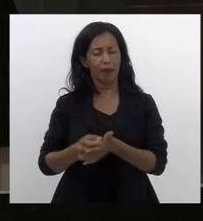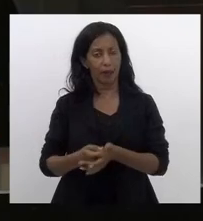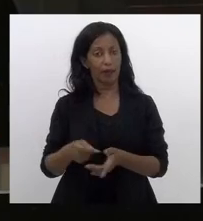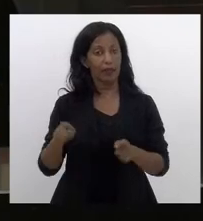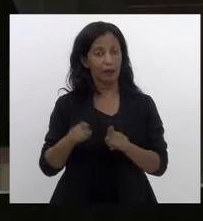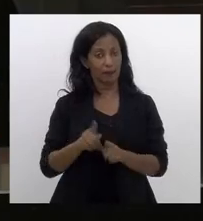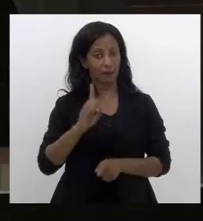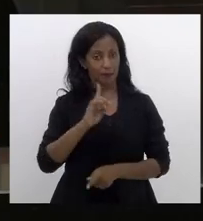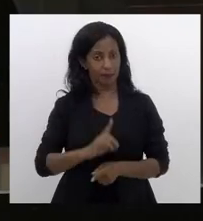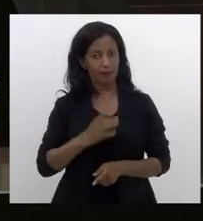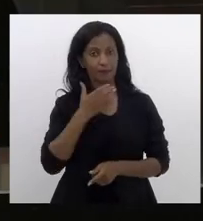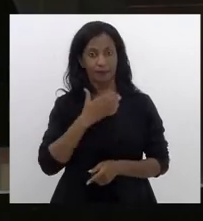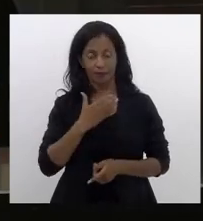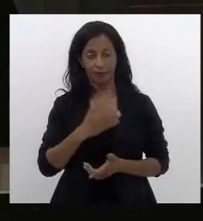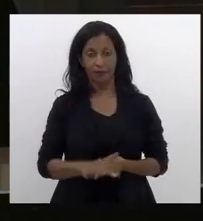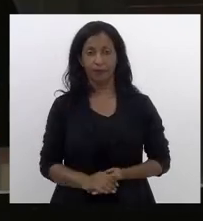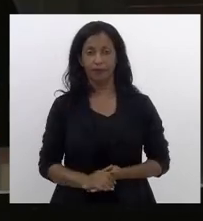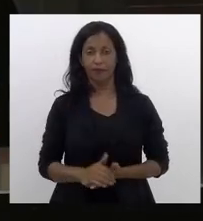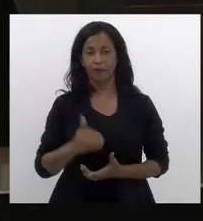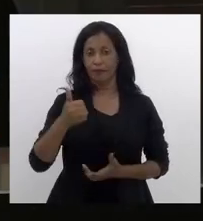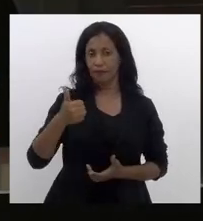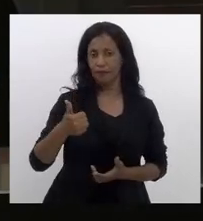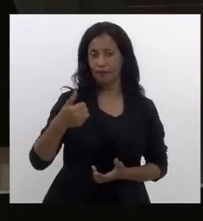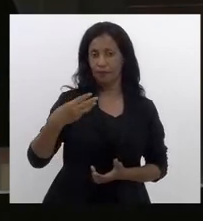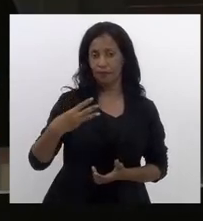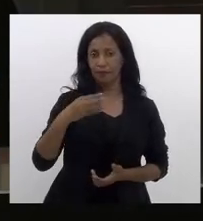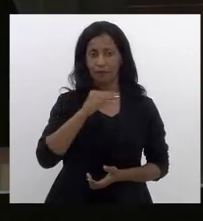em dezembro, o